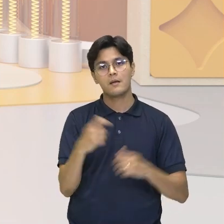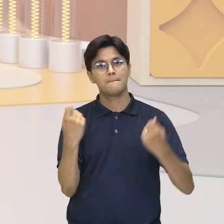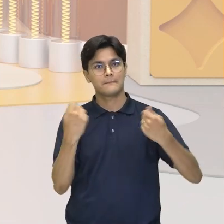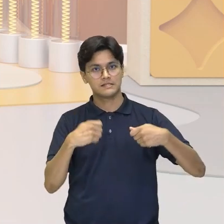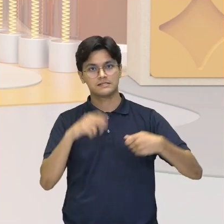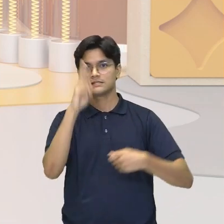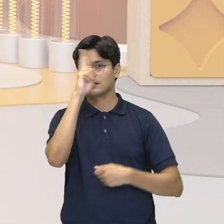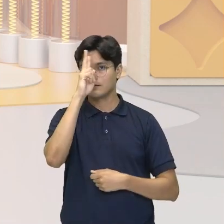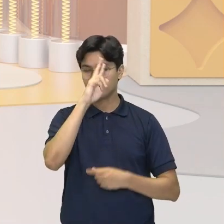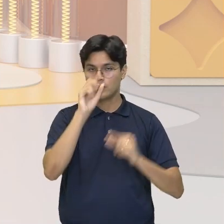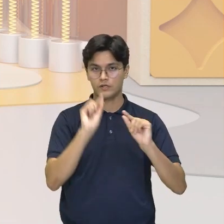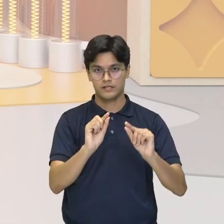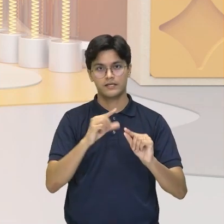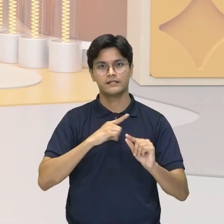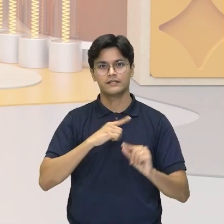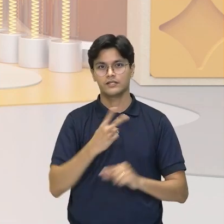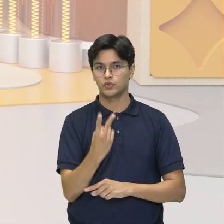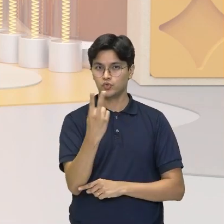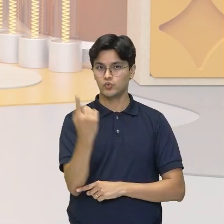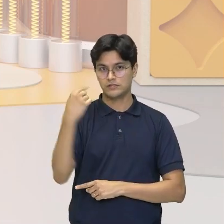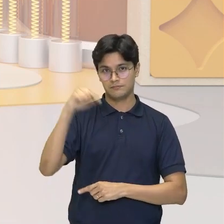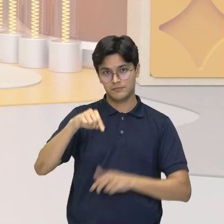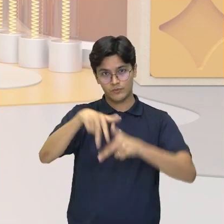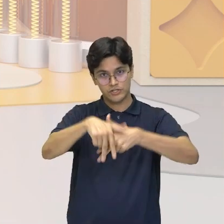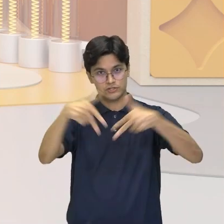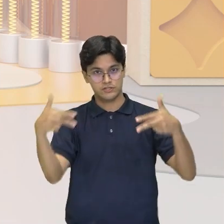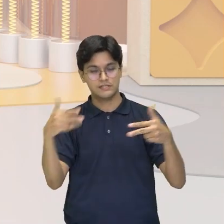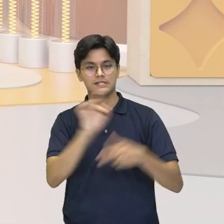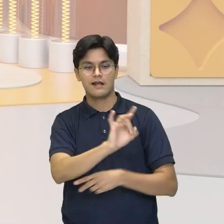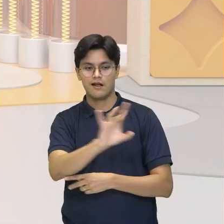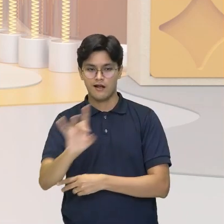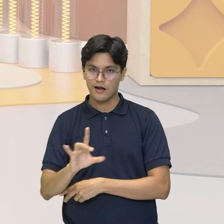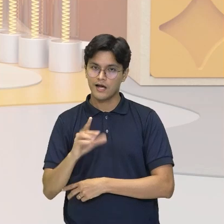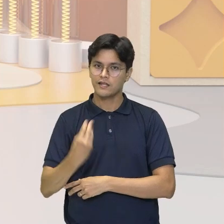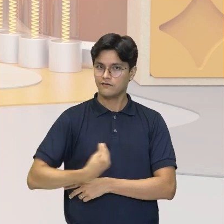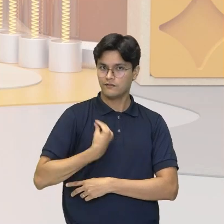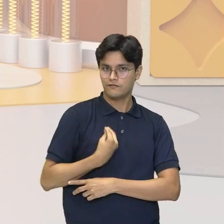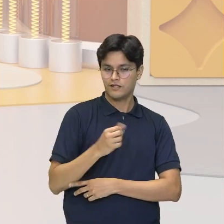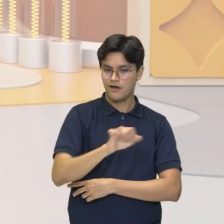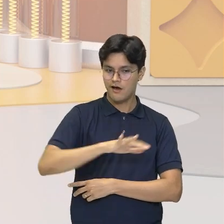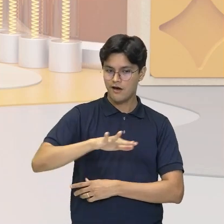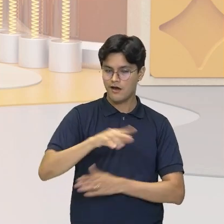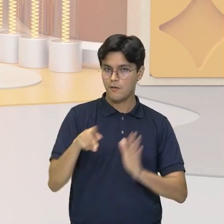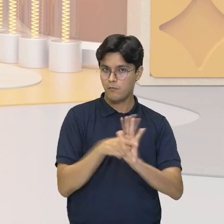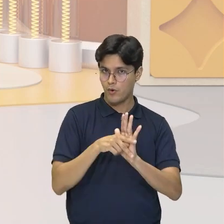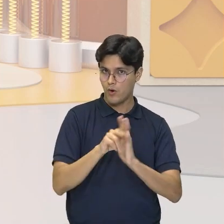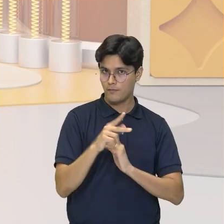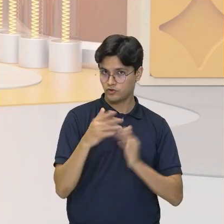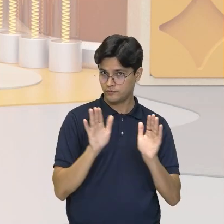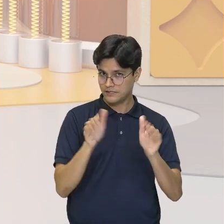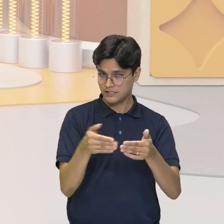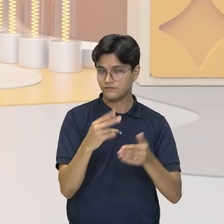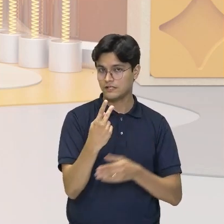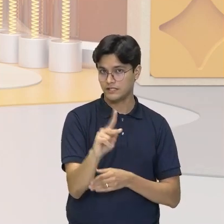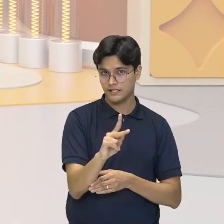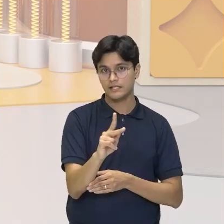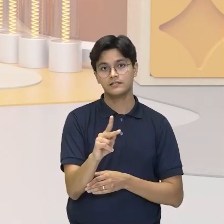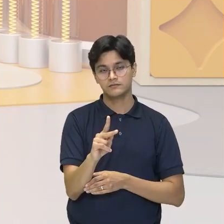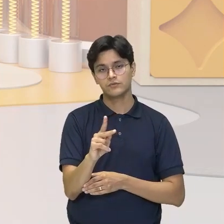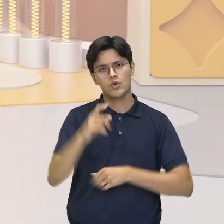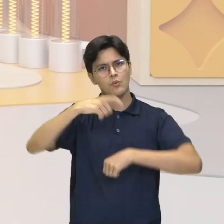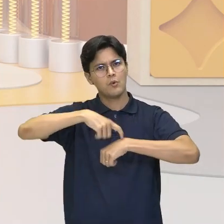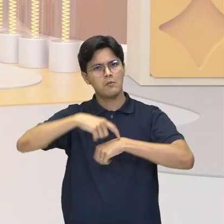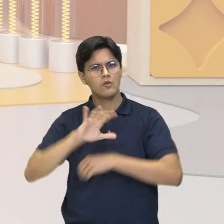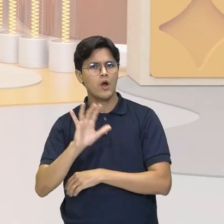etnias. Então, cada etnia vivia no seu local, vivia ali no seu mundo. E claro que quando havia guerras